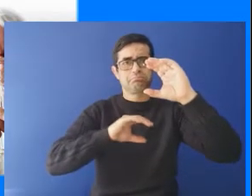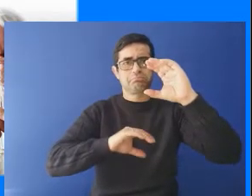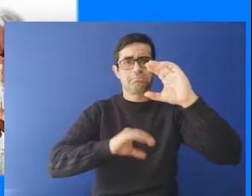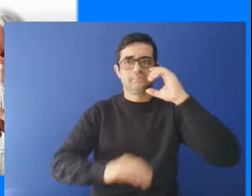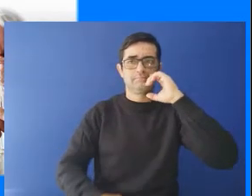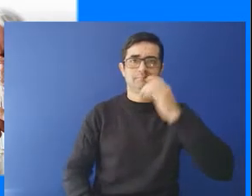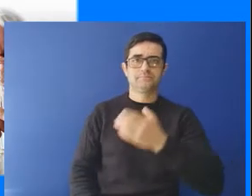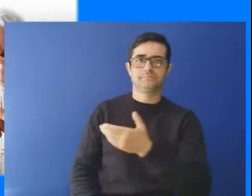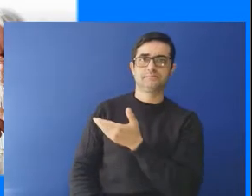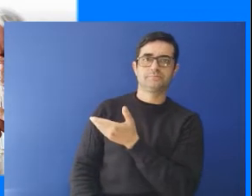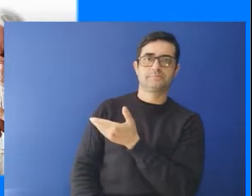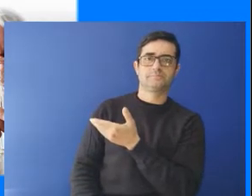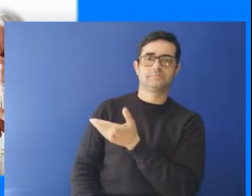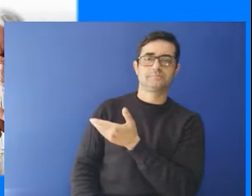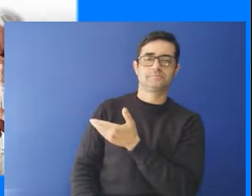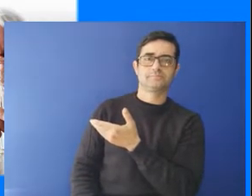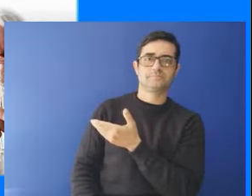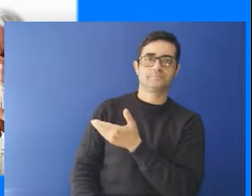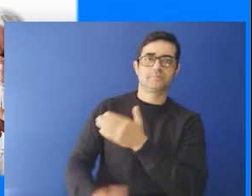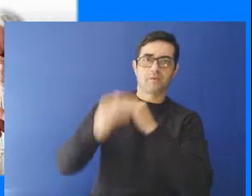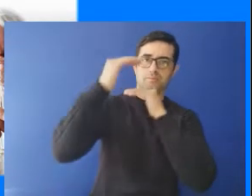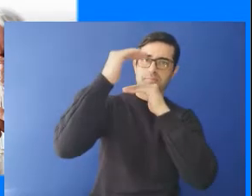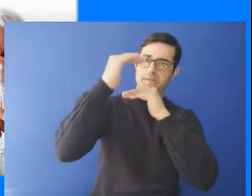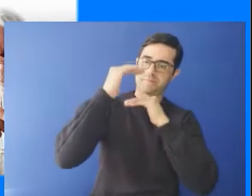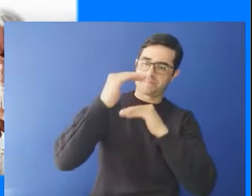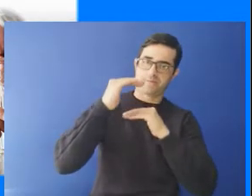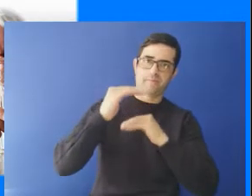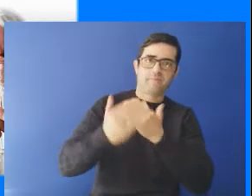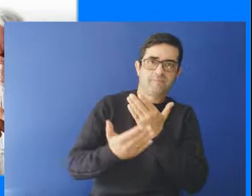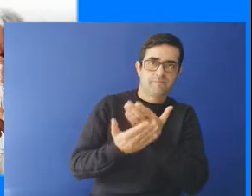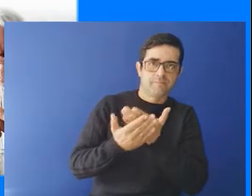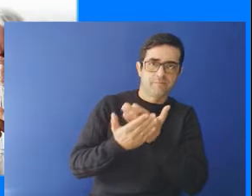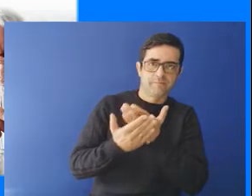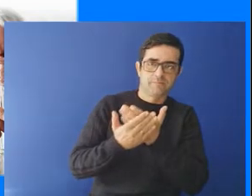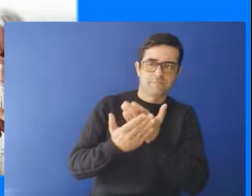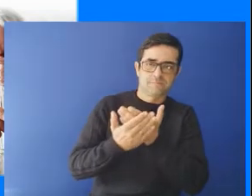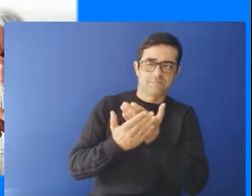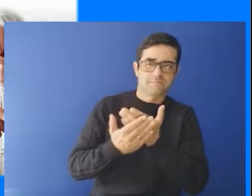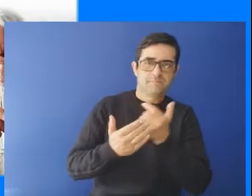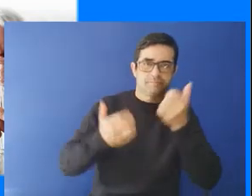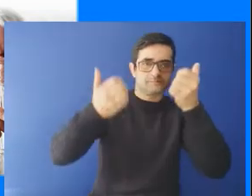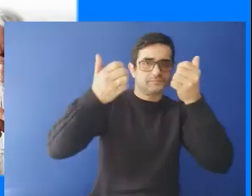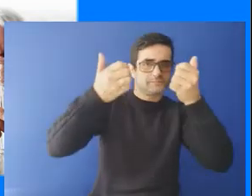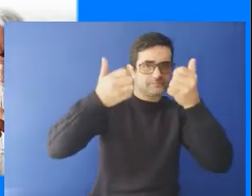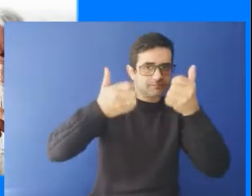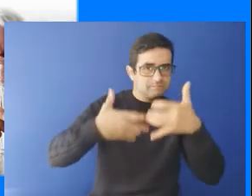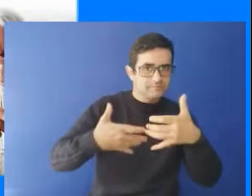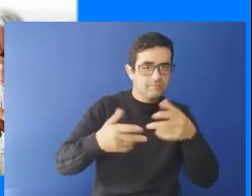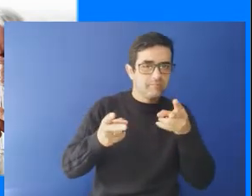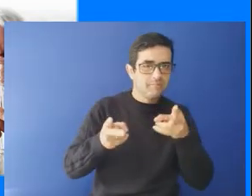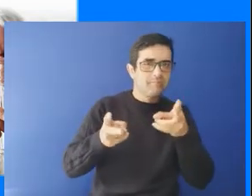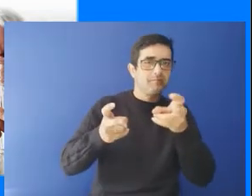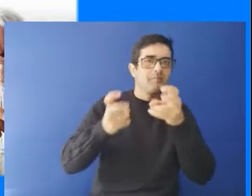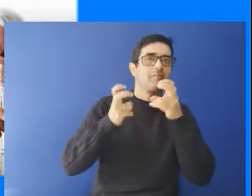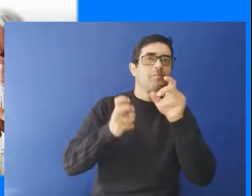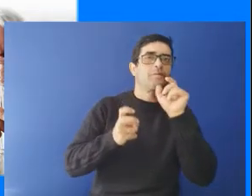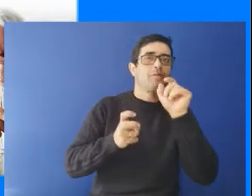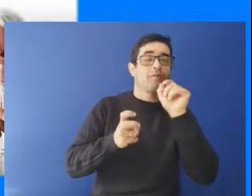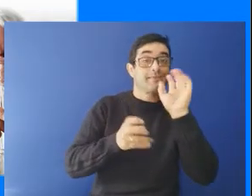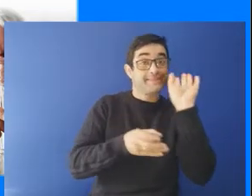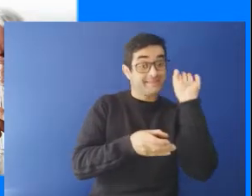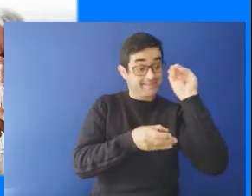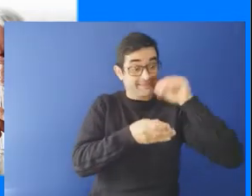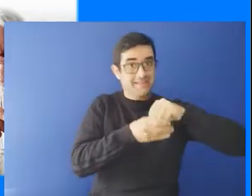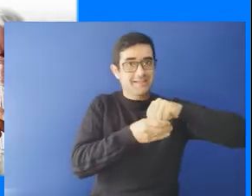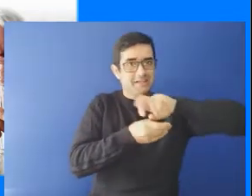regiões que a gente divide a fim de estudar o solo, que é destacada, que a gente consegue perceber por